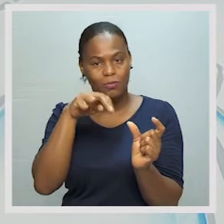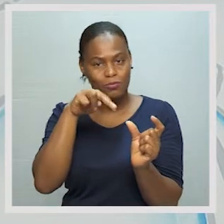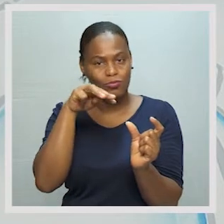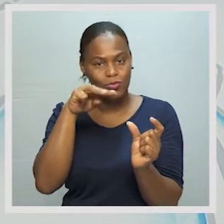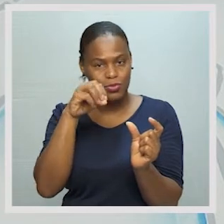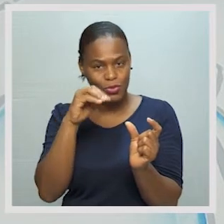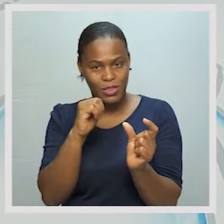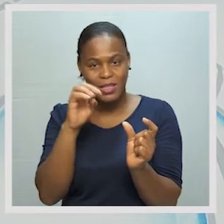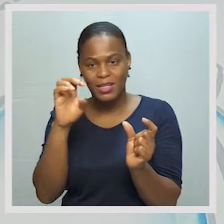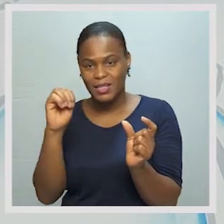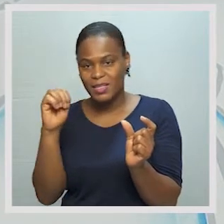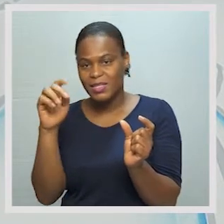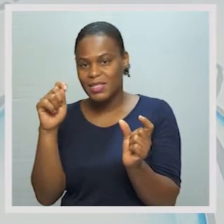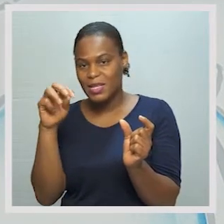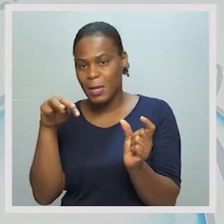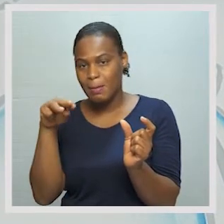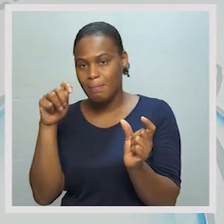semelhantes. Estão a entender?